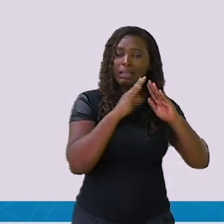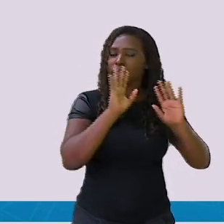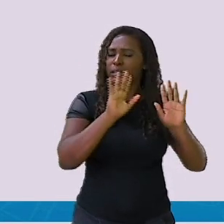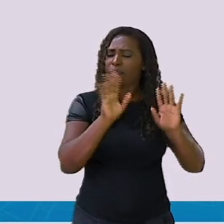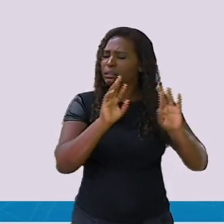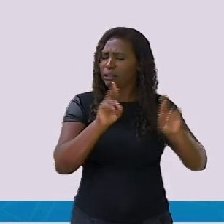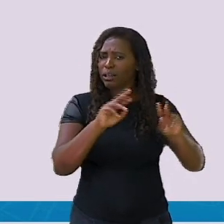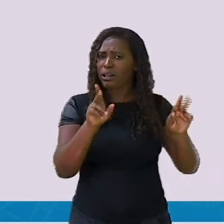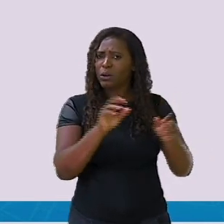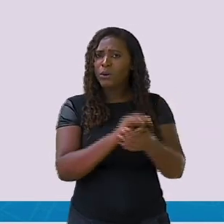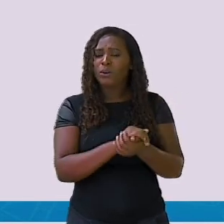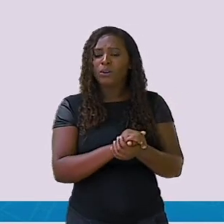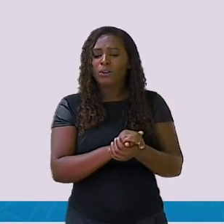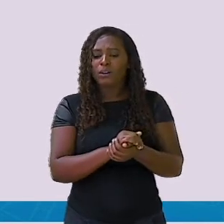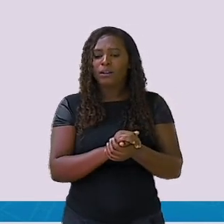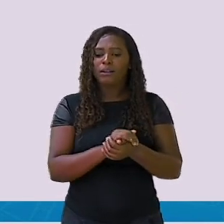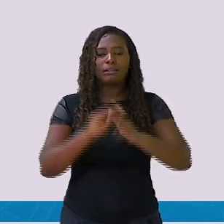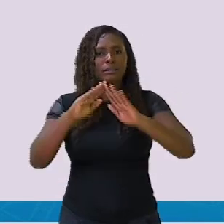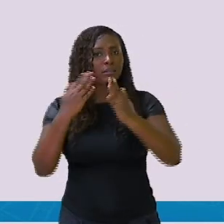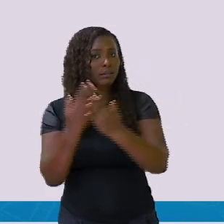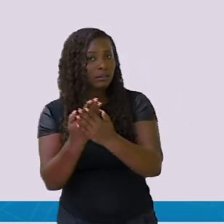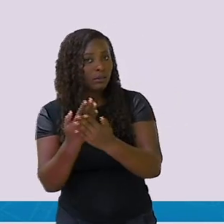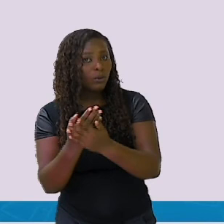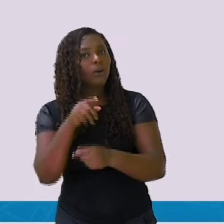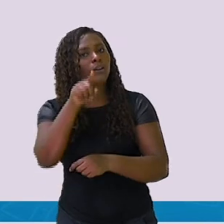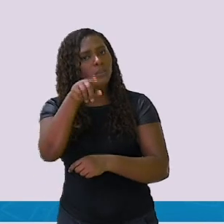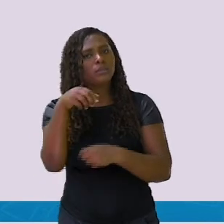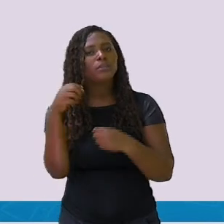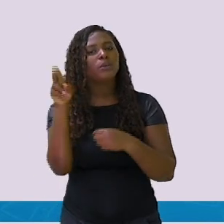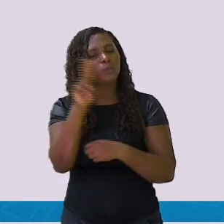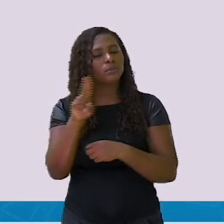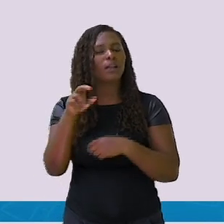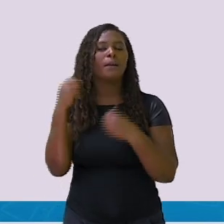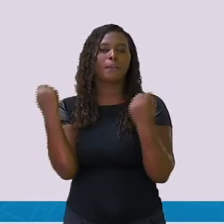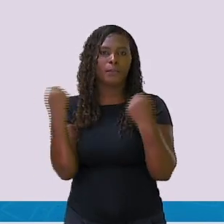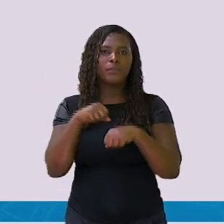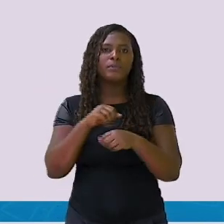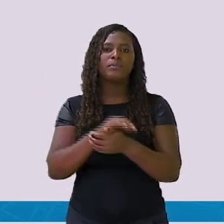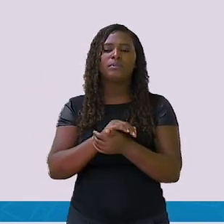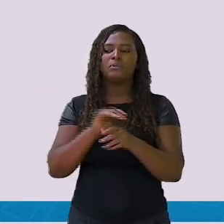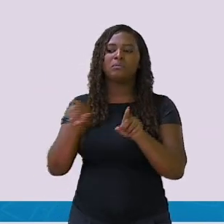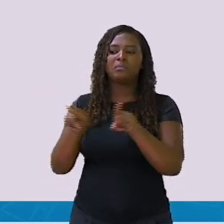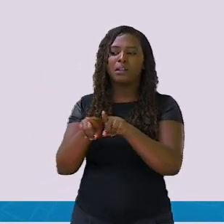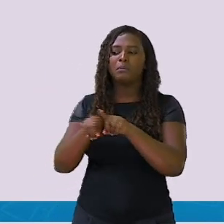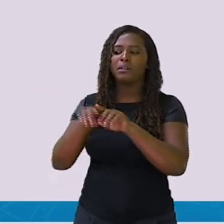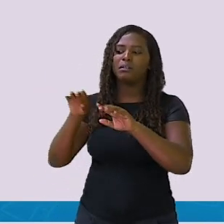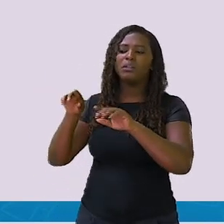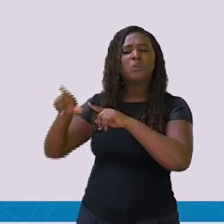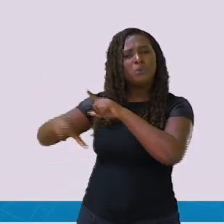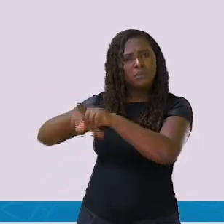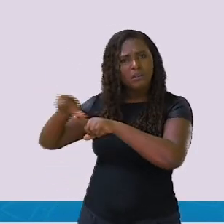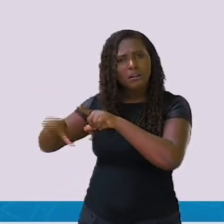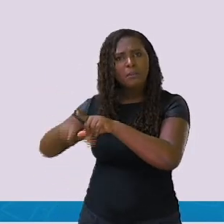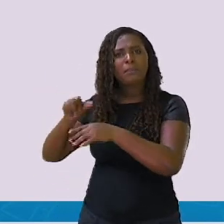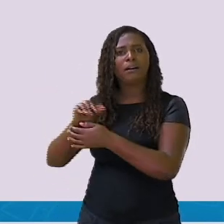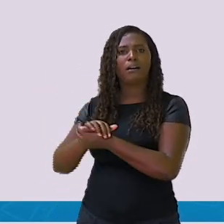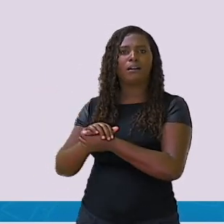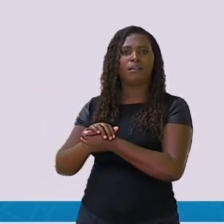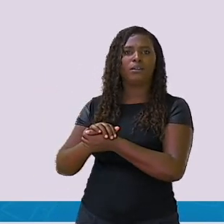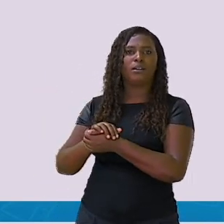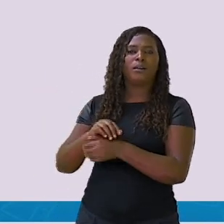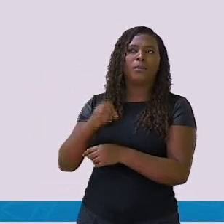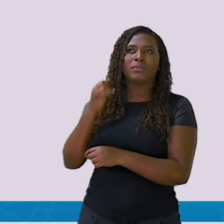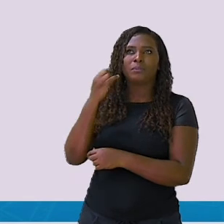revisão de matéria, conteúdo, anotações, apresentações. No trabalho, como que ele pode ser usado? Na geração